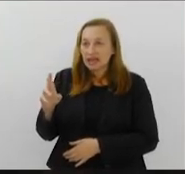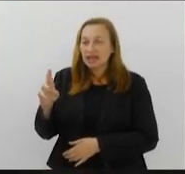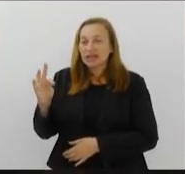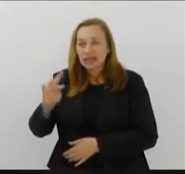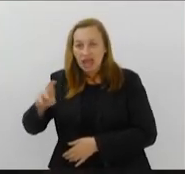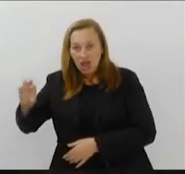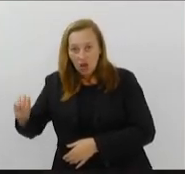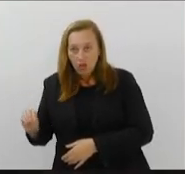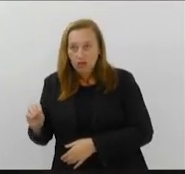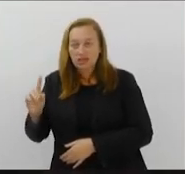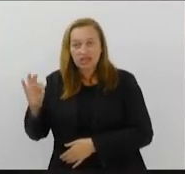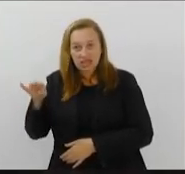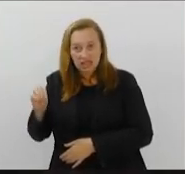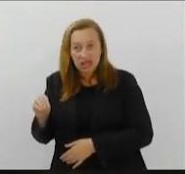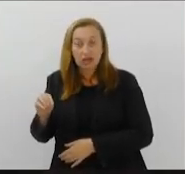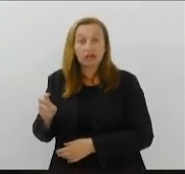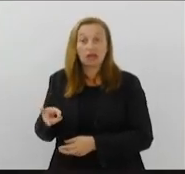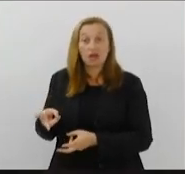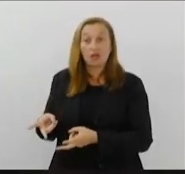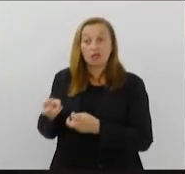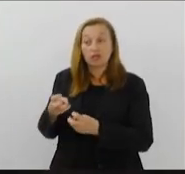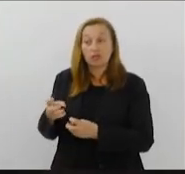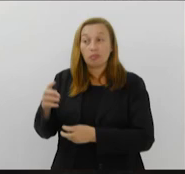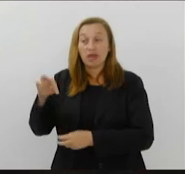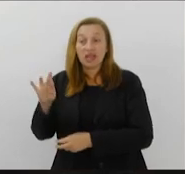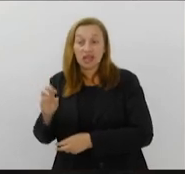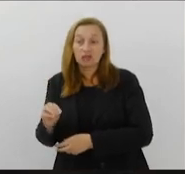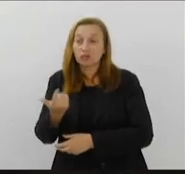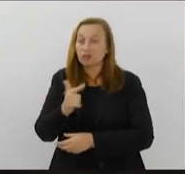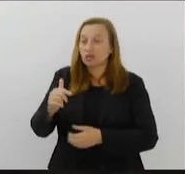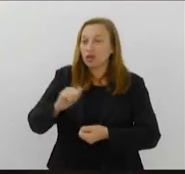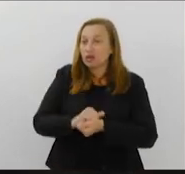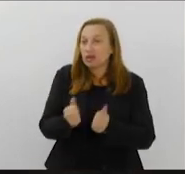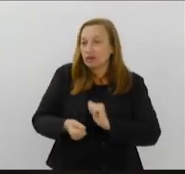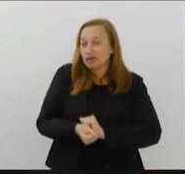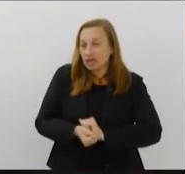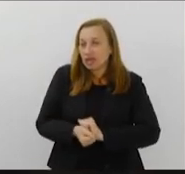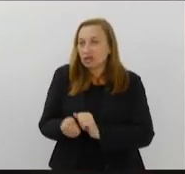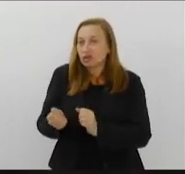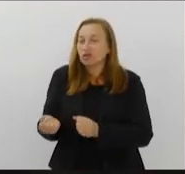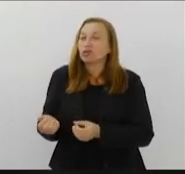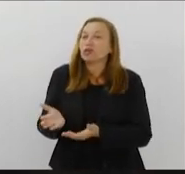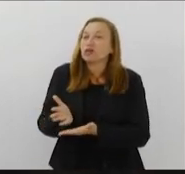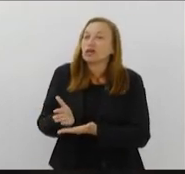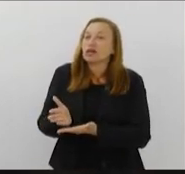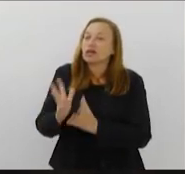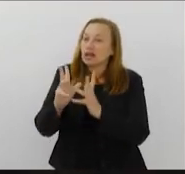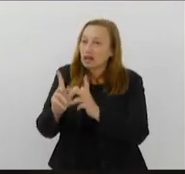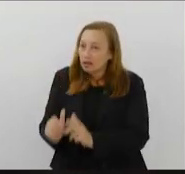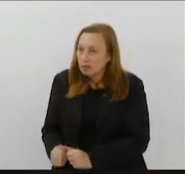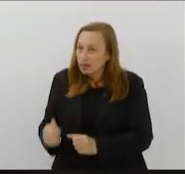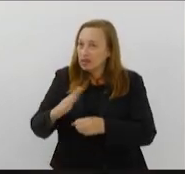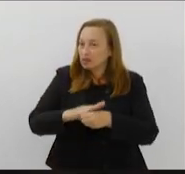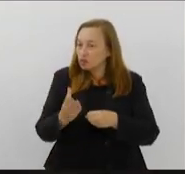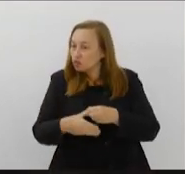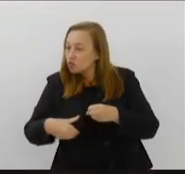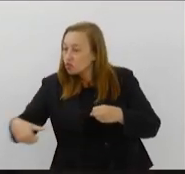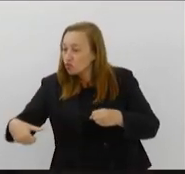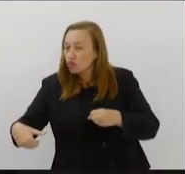fazem a captação do metano, quando a gente não tem uma adequada tratamento, coleta, tratamento de esgoto e destinação,